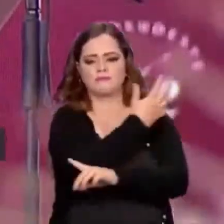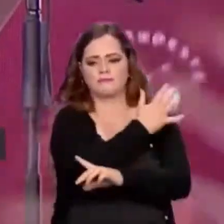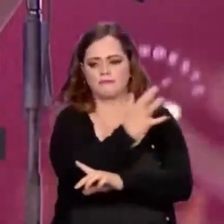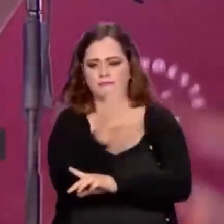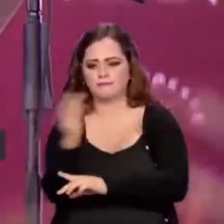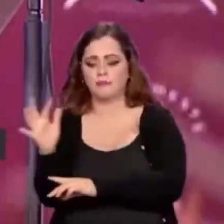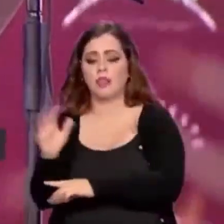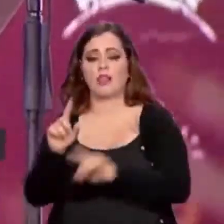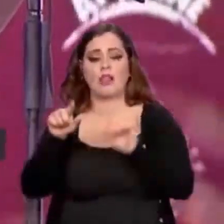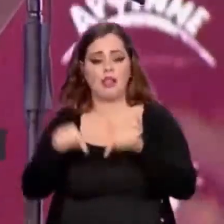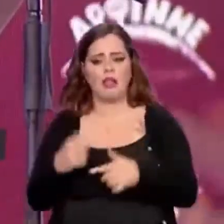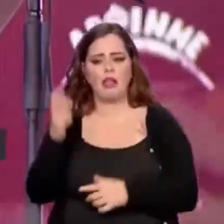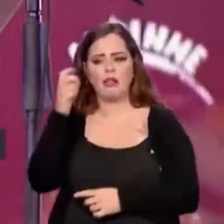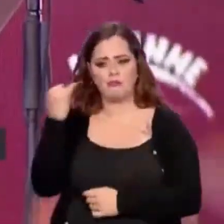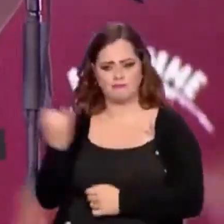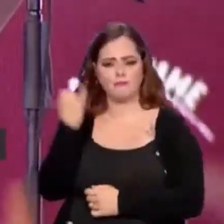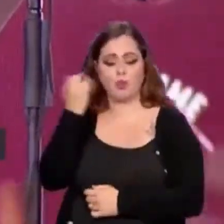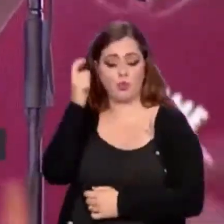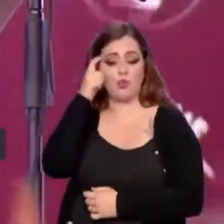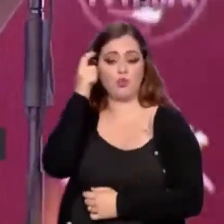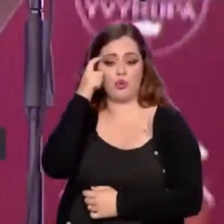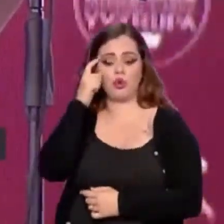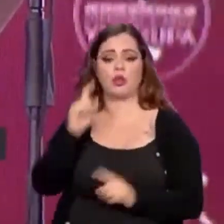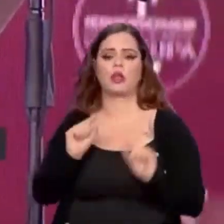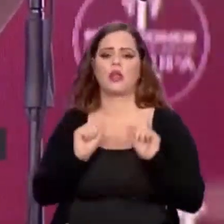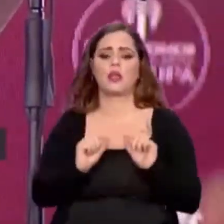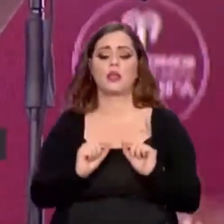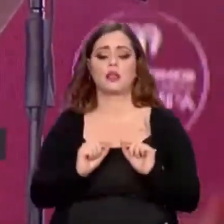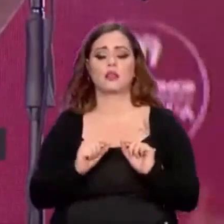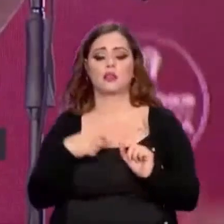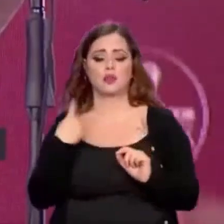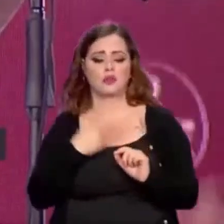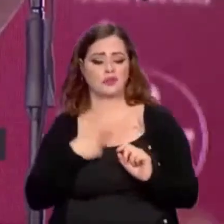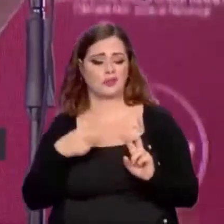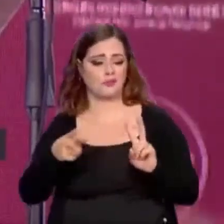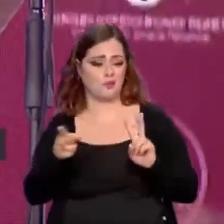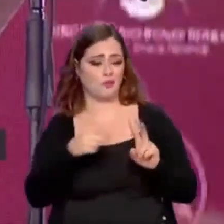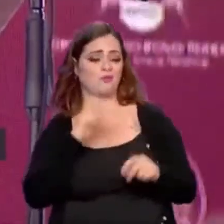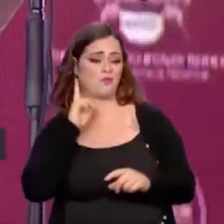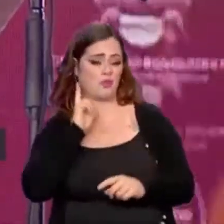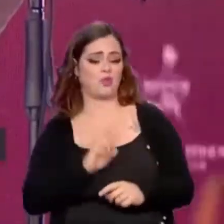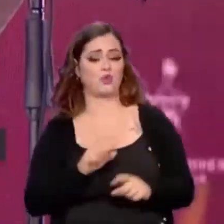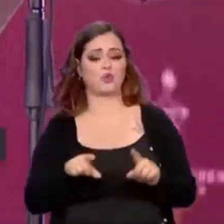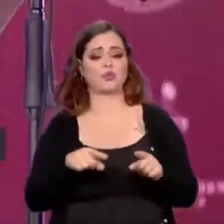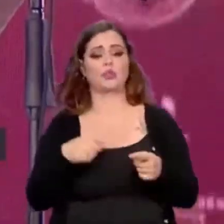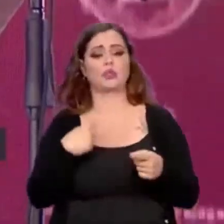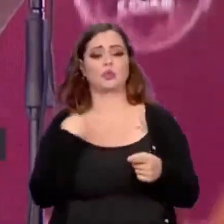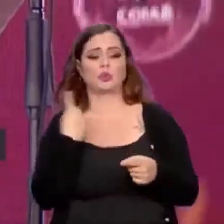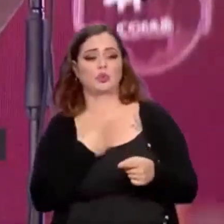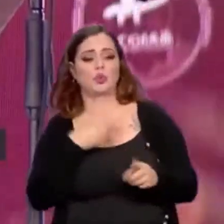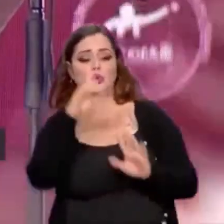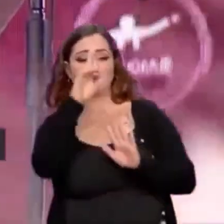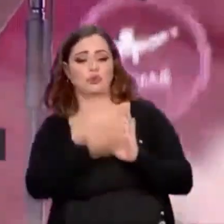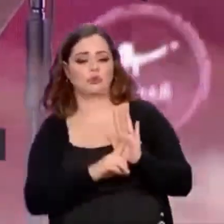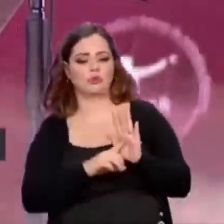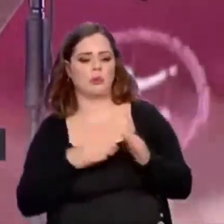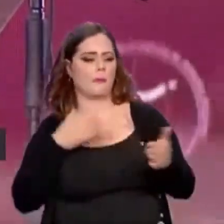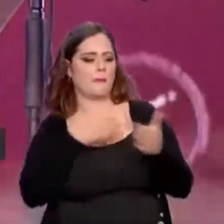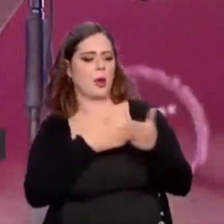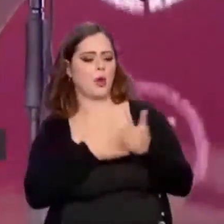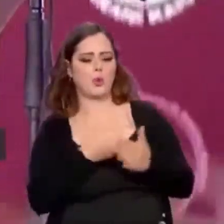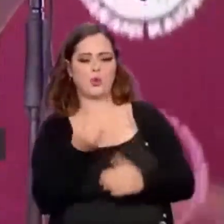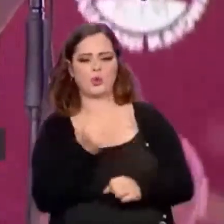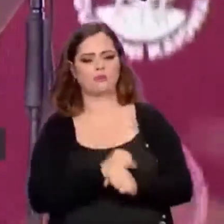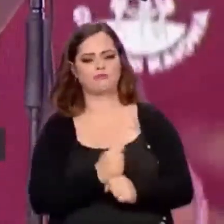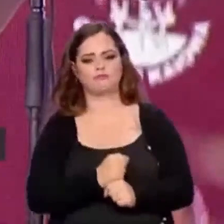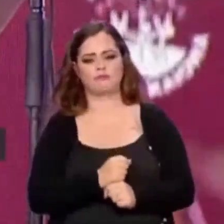É importante a gente lembrar que as violações aos nossos direitos não se limitaram aos últimos 6 anos.